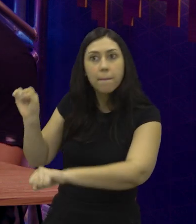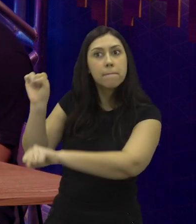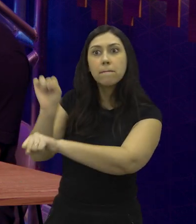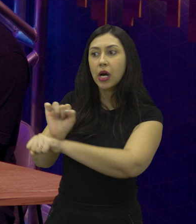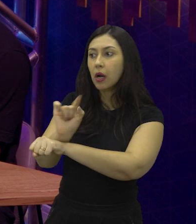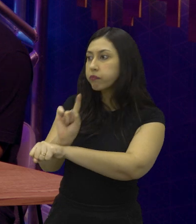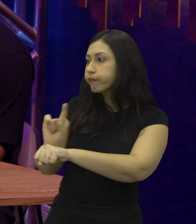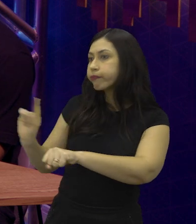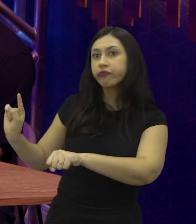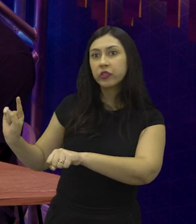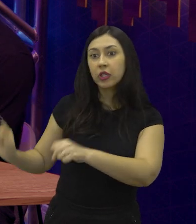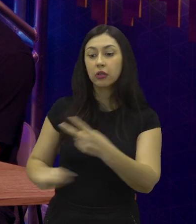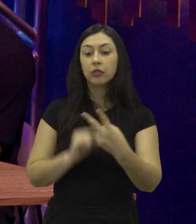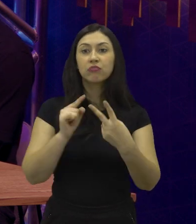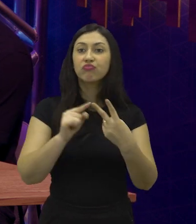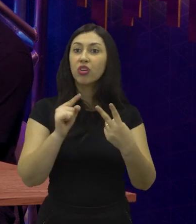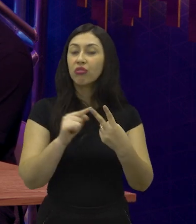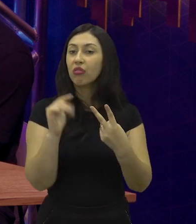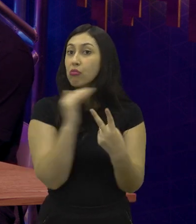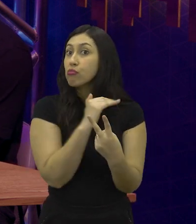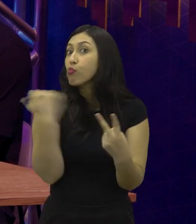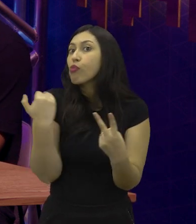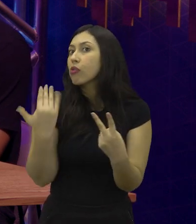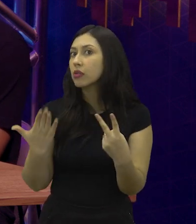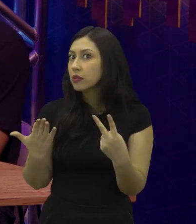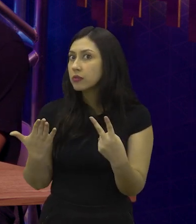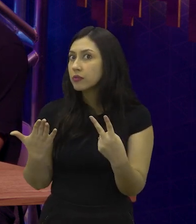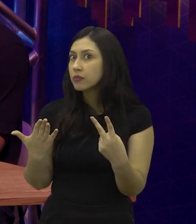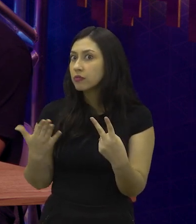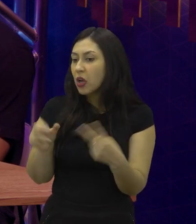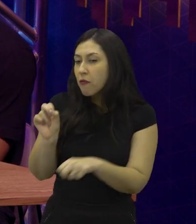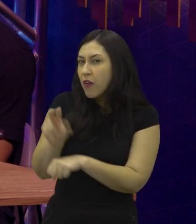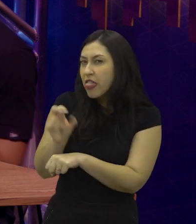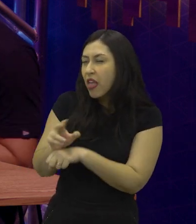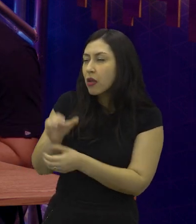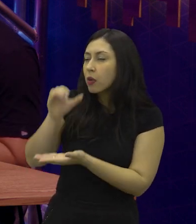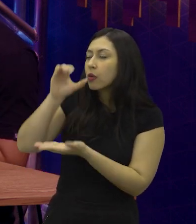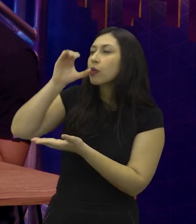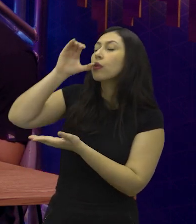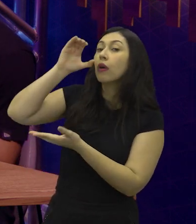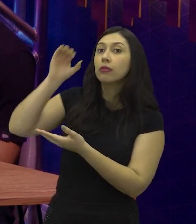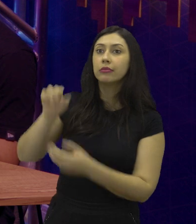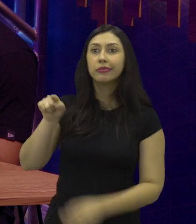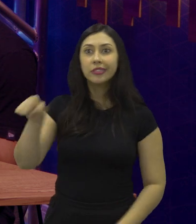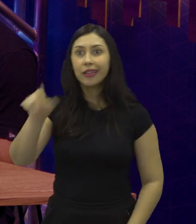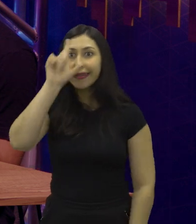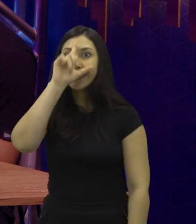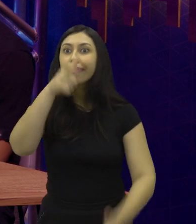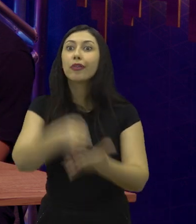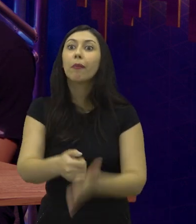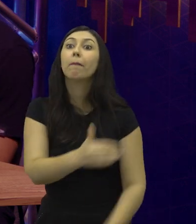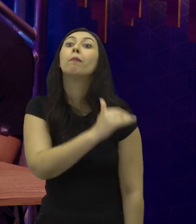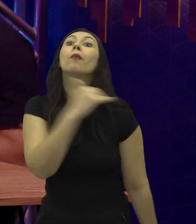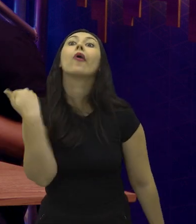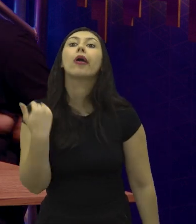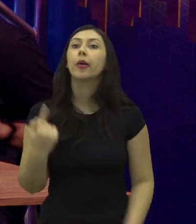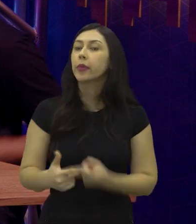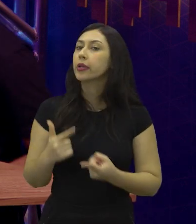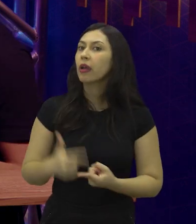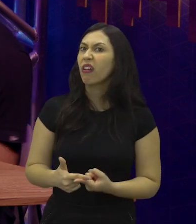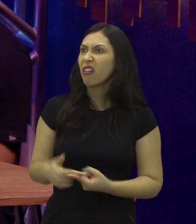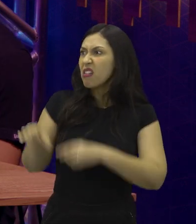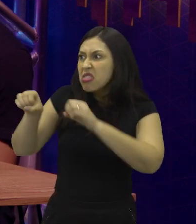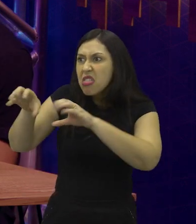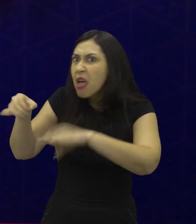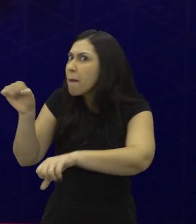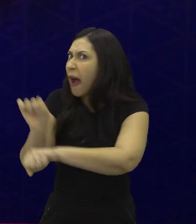ensinar, ou se ele escolhia a pena de morte, se ele ia tomar um veneno. E ele escolheu morrer do que parar